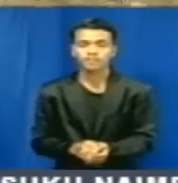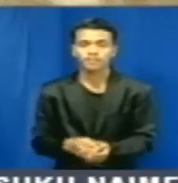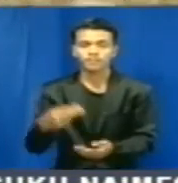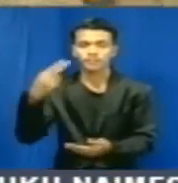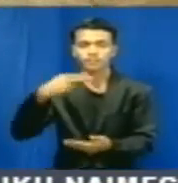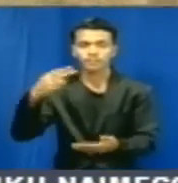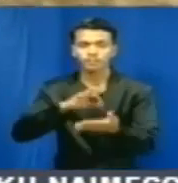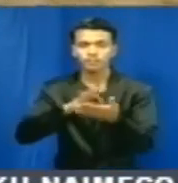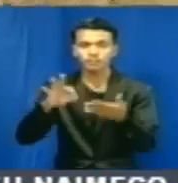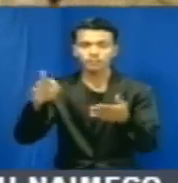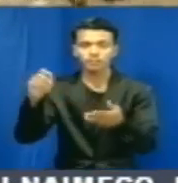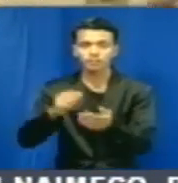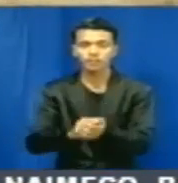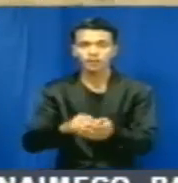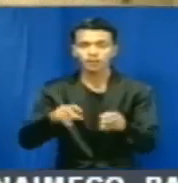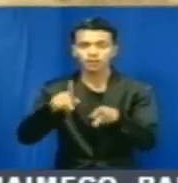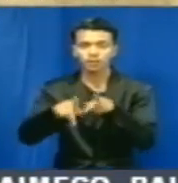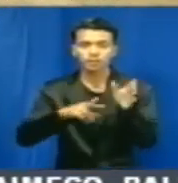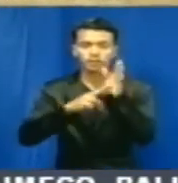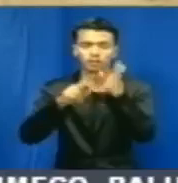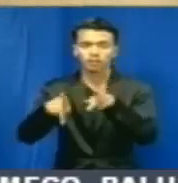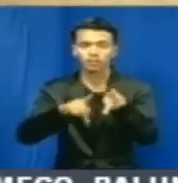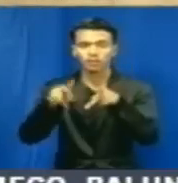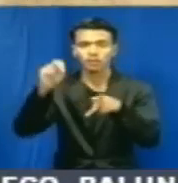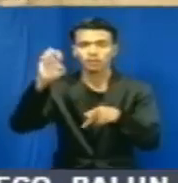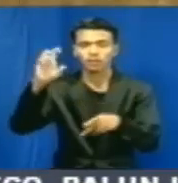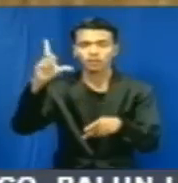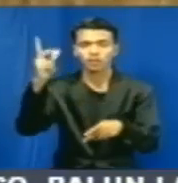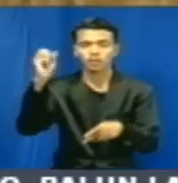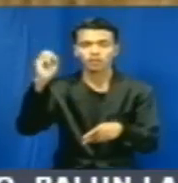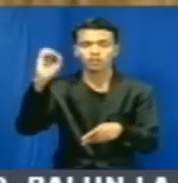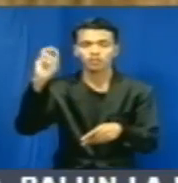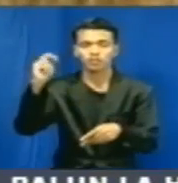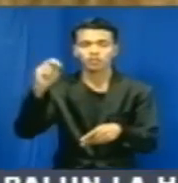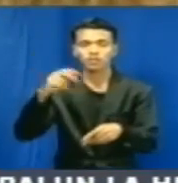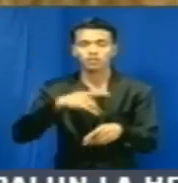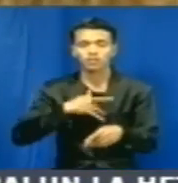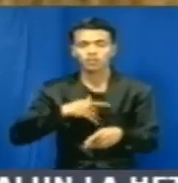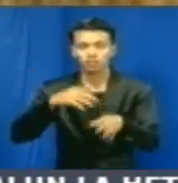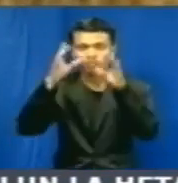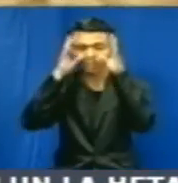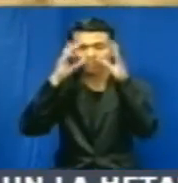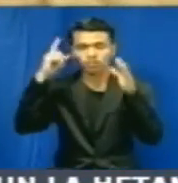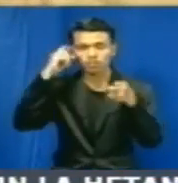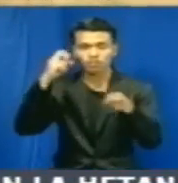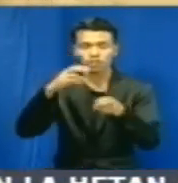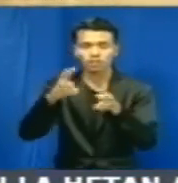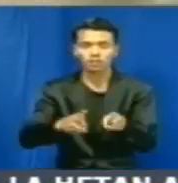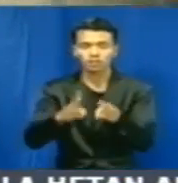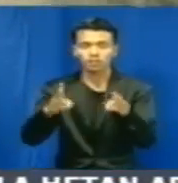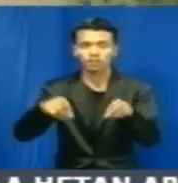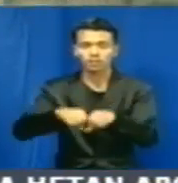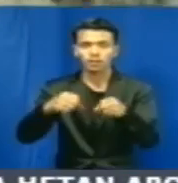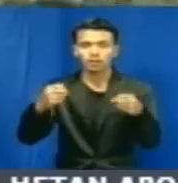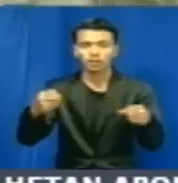Quinta-feira, neba RTTL, representante comunidade Malimia, Nelson Valente, sente triste, também a estrada neba a dificulta comunidade Xira, acesso